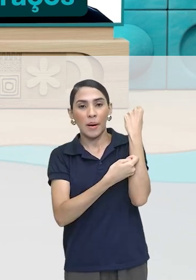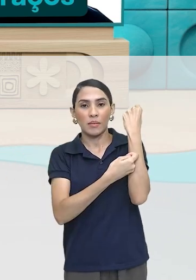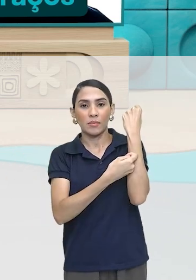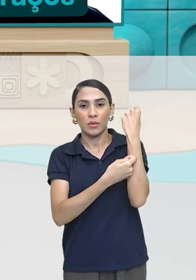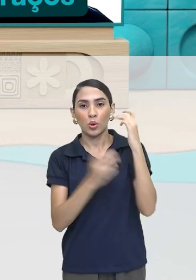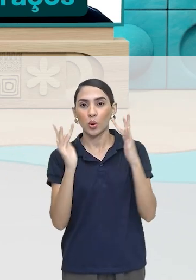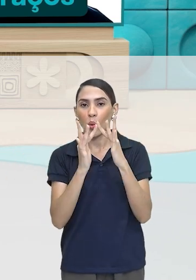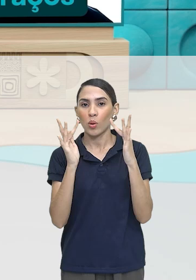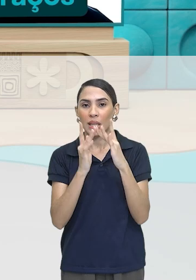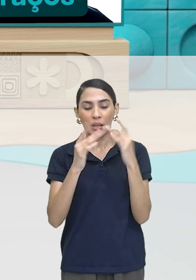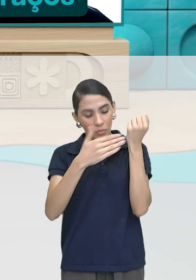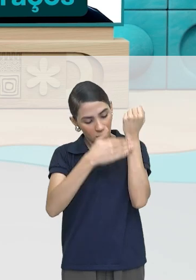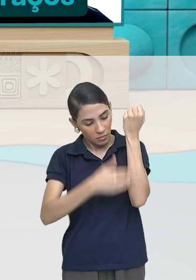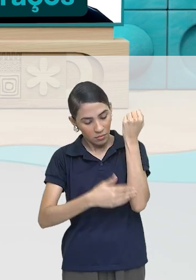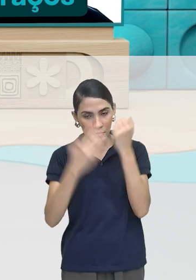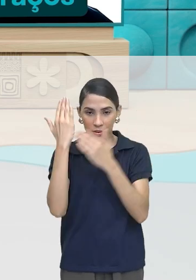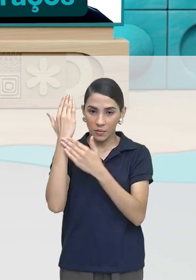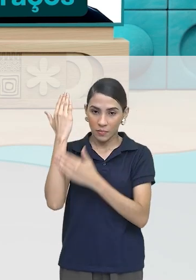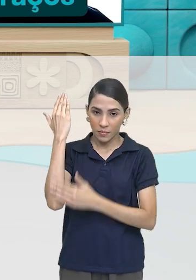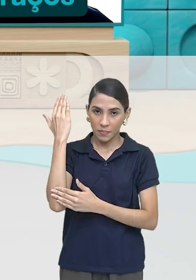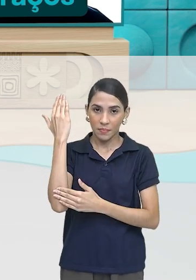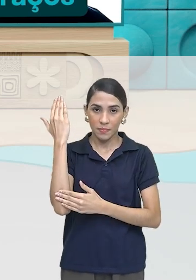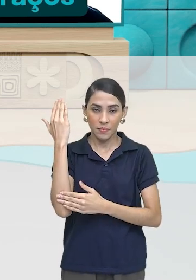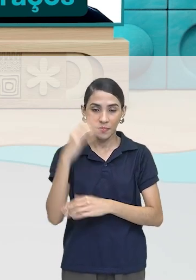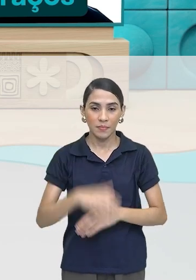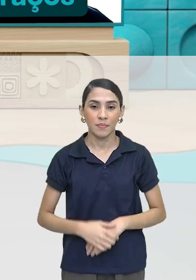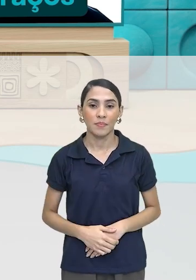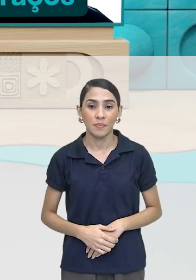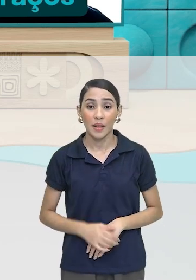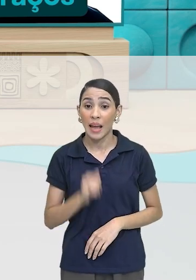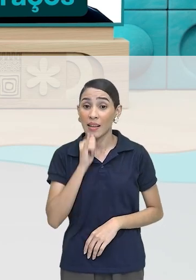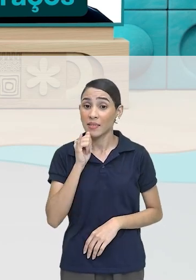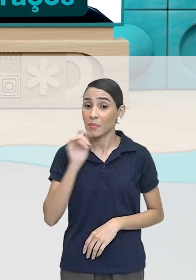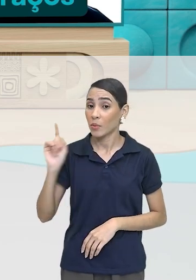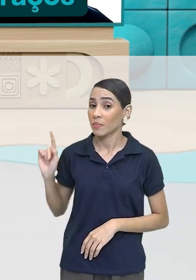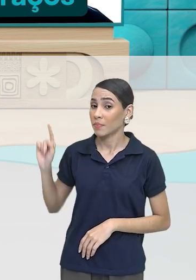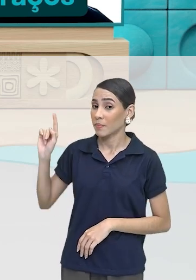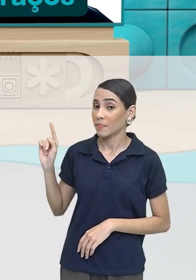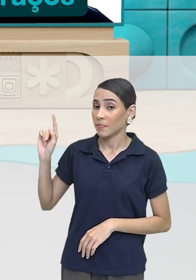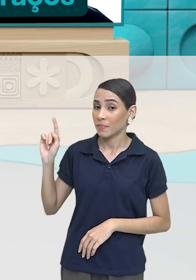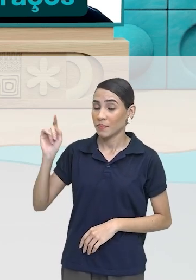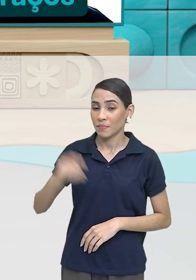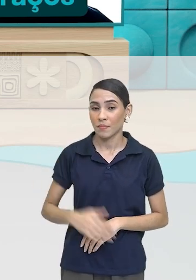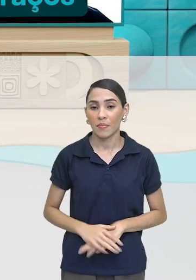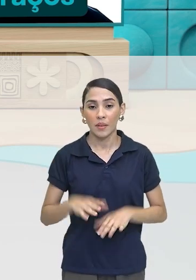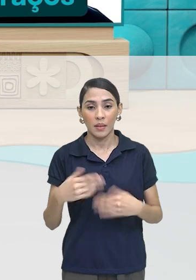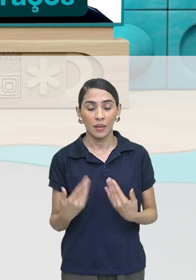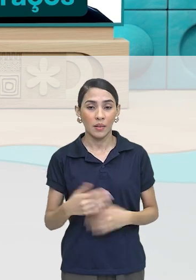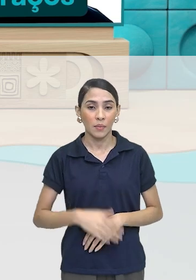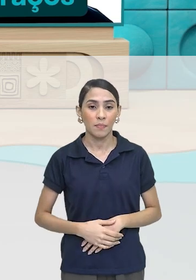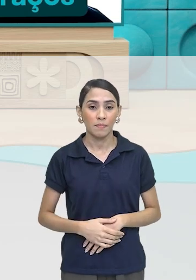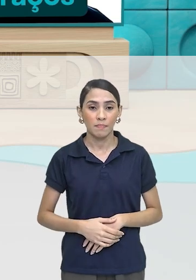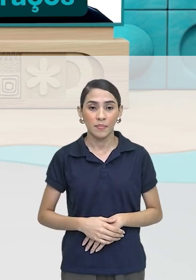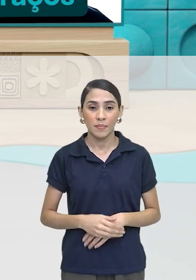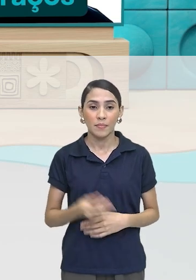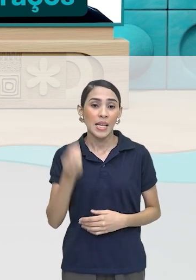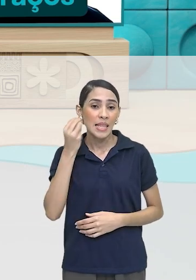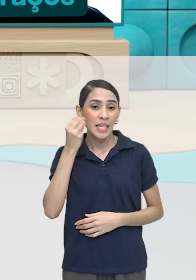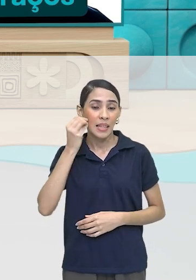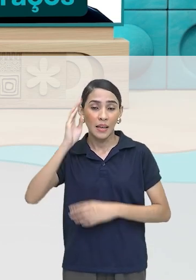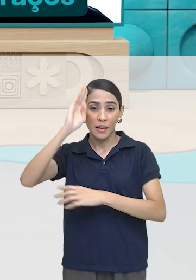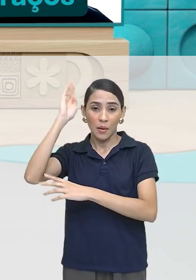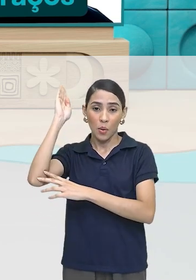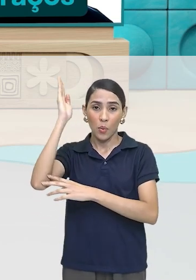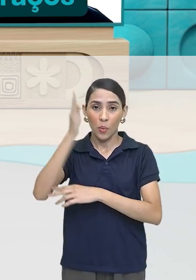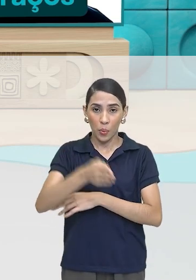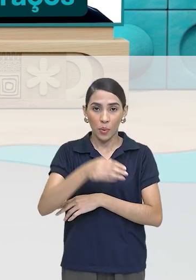o seu adversário nos braços sem que ele toque. Olha, a intenção desse kendoka era